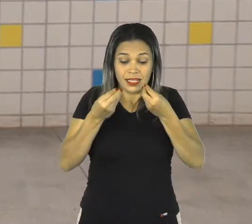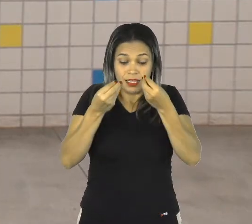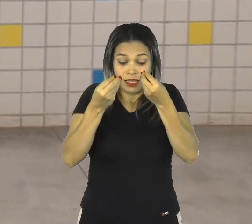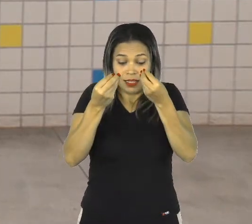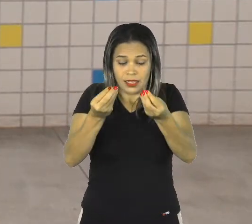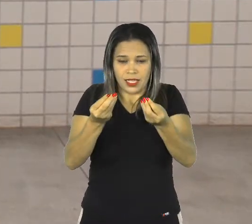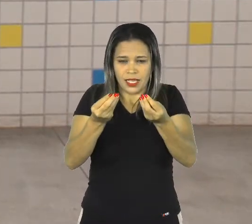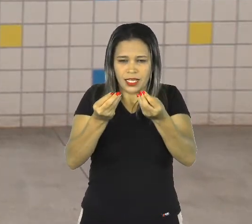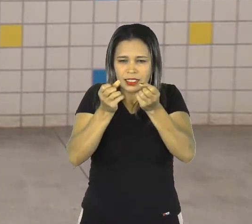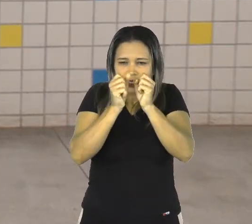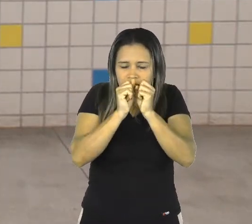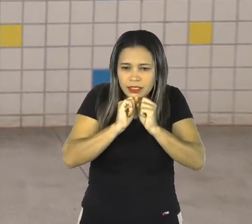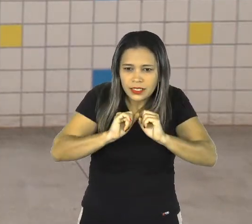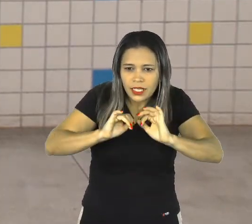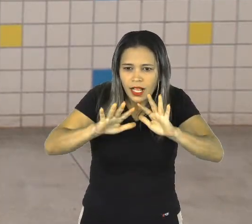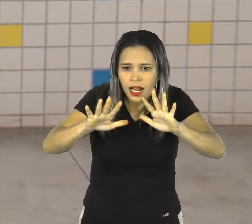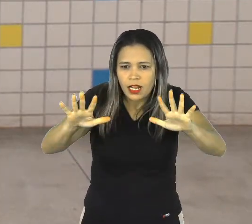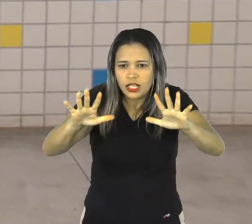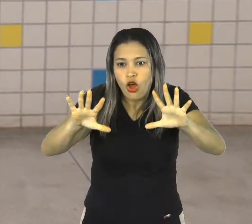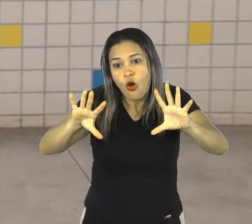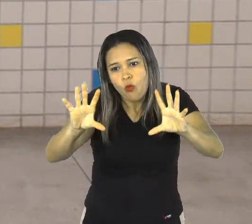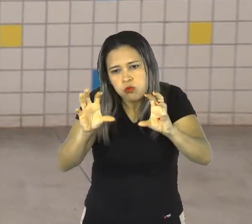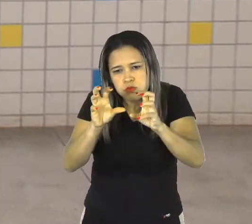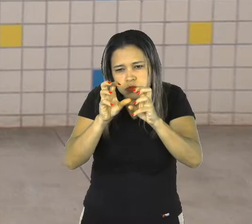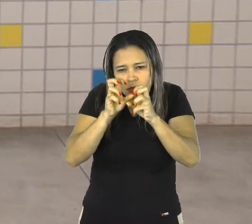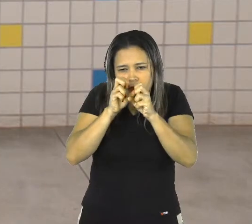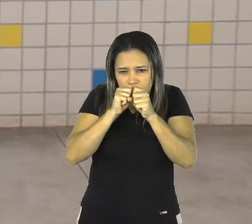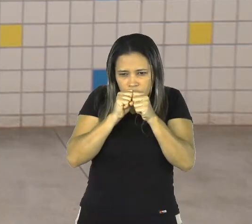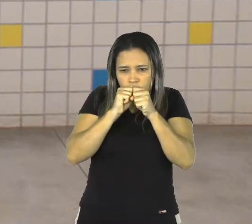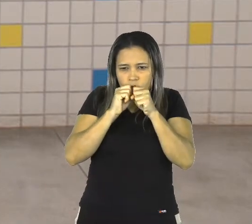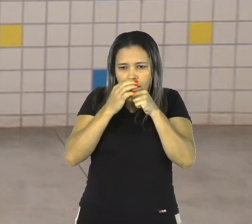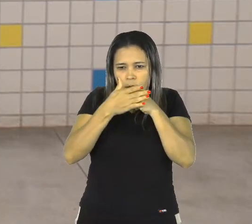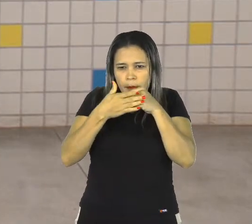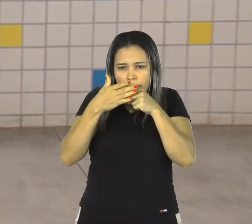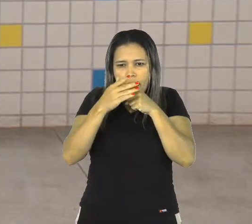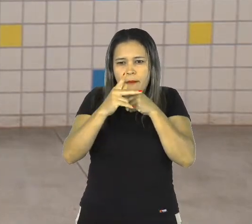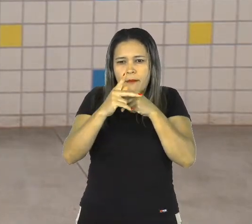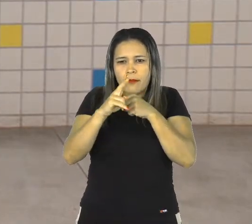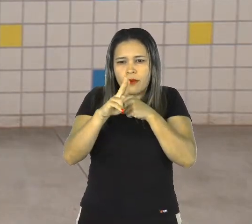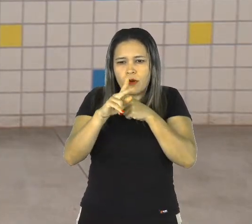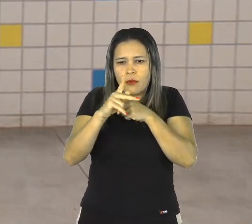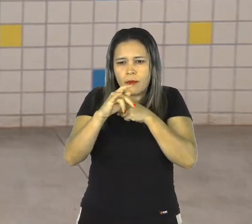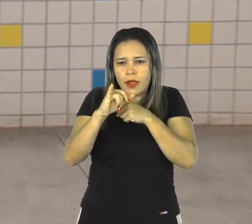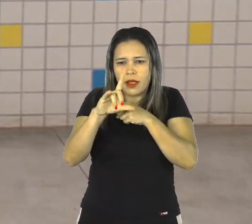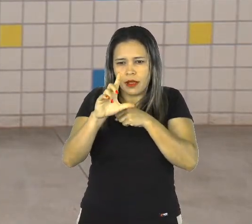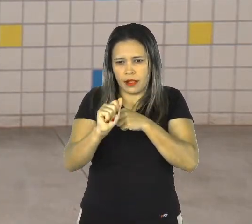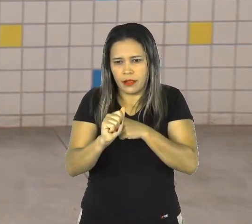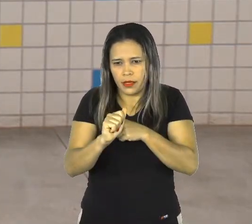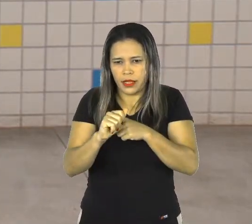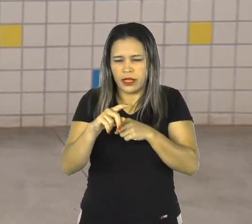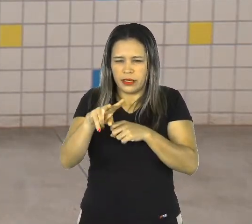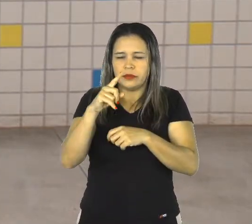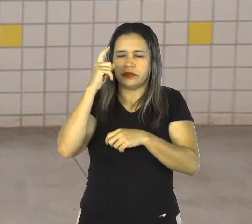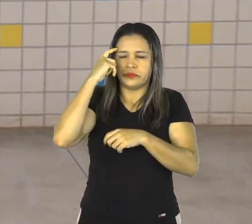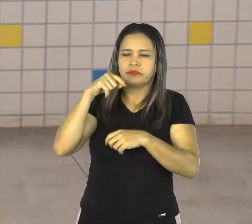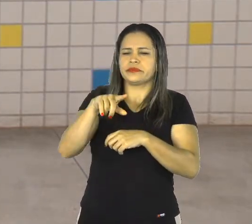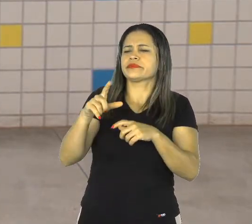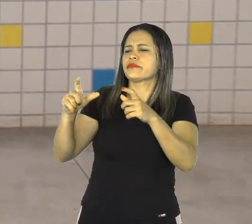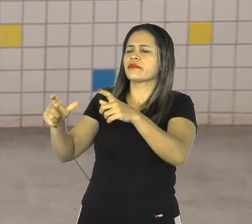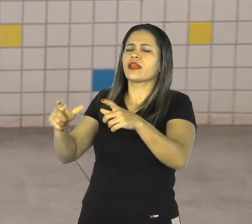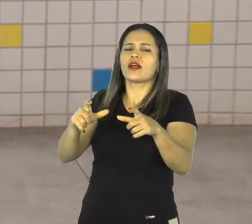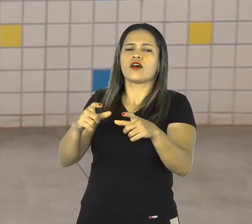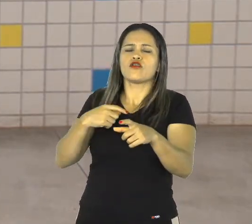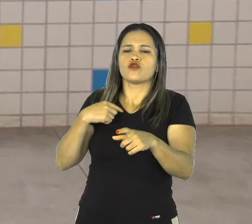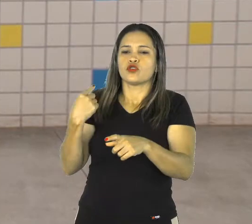de claridade e de escuro para a pupila. Então lembra assim, quando a gente pega, assim, a gente está em determinados locais, o nosso olho